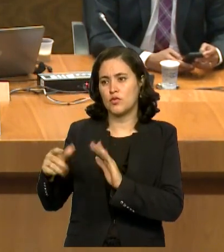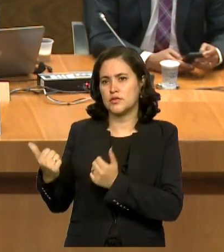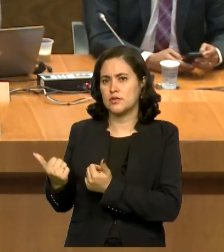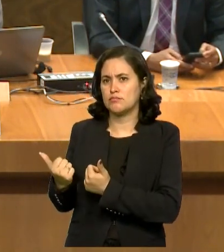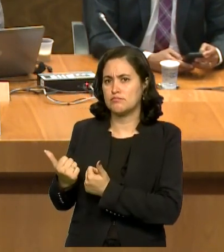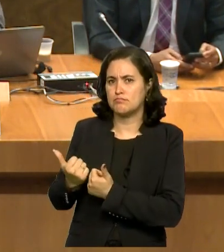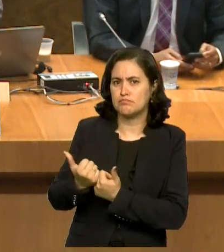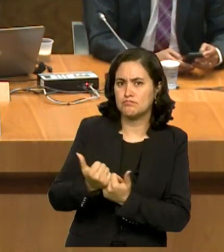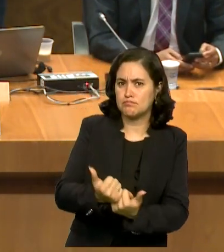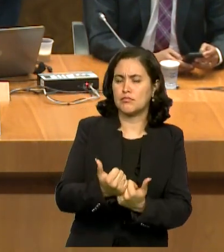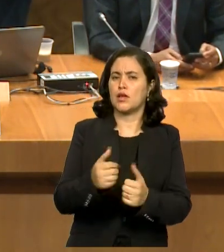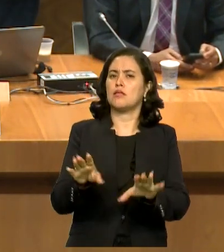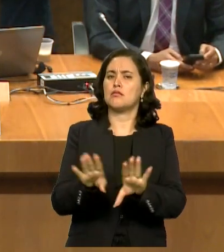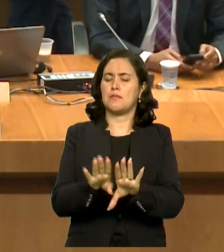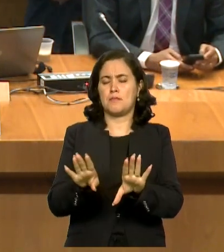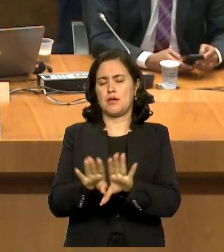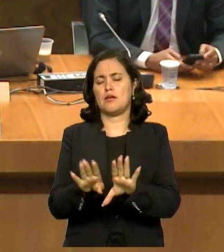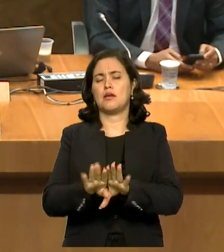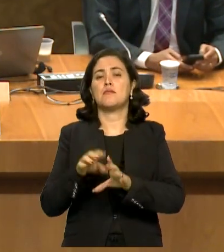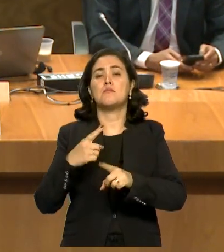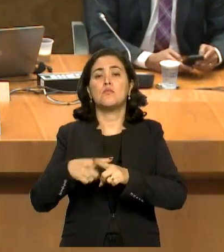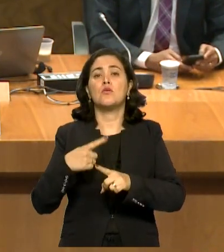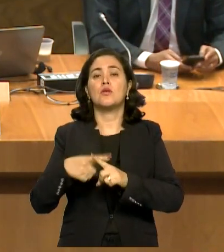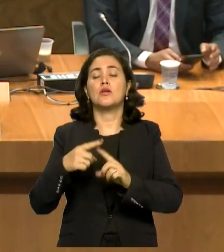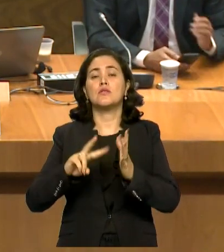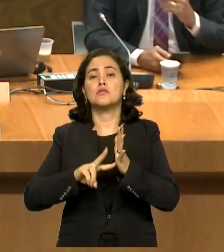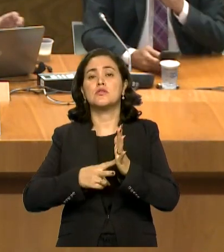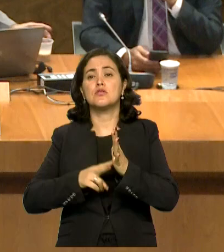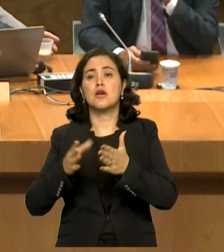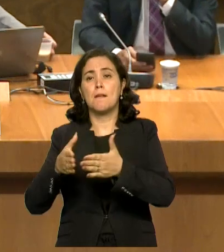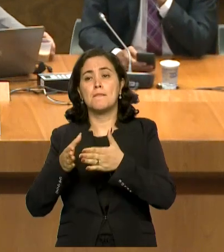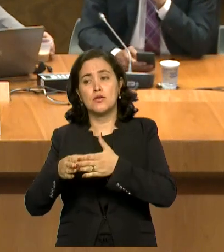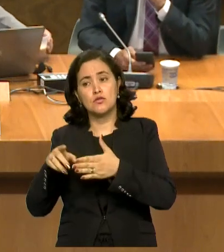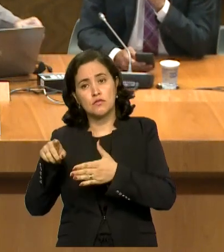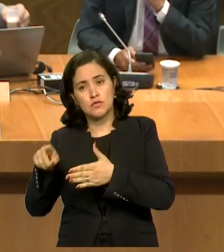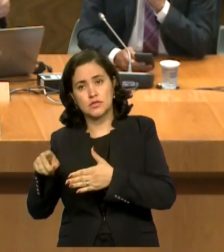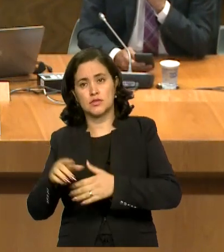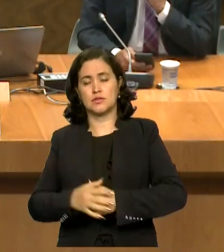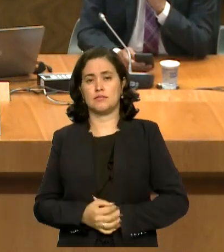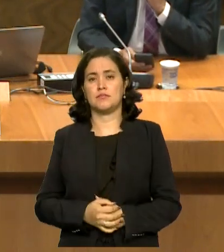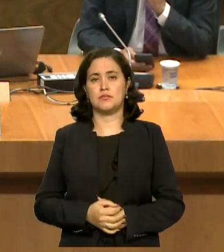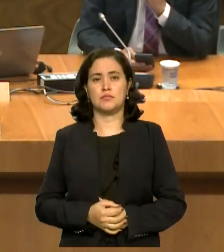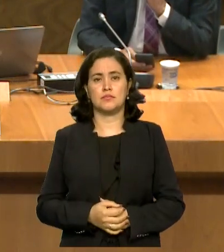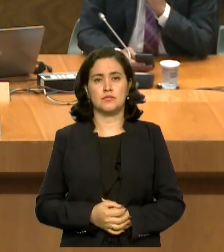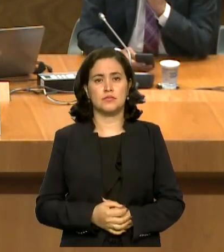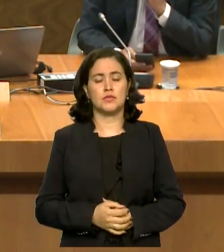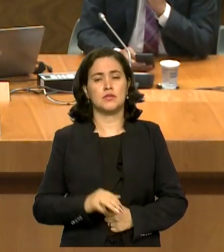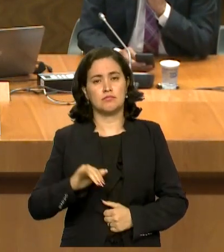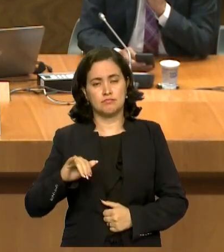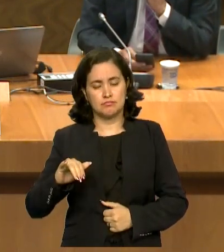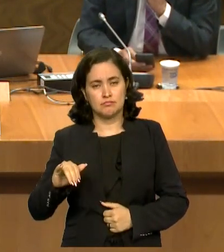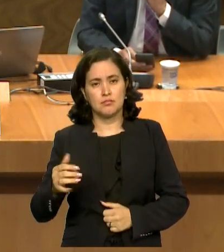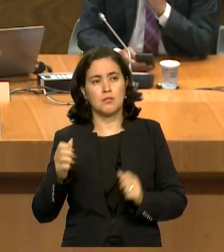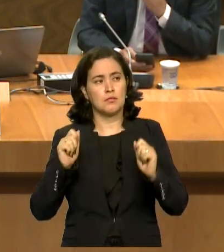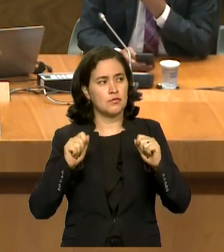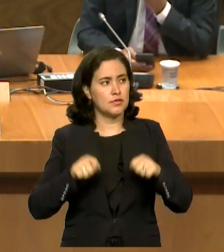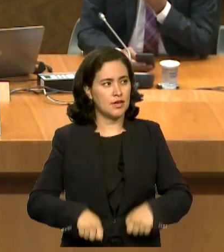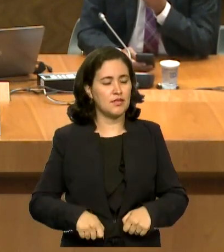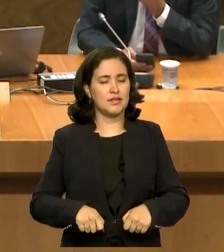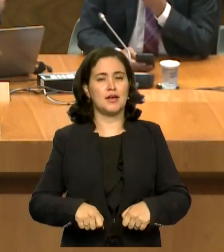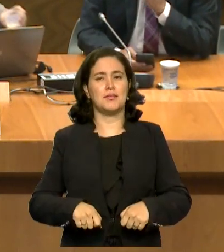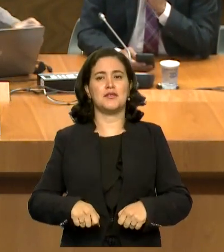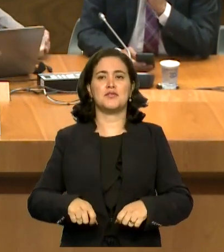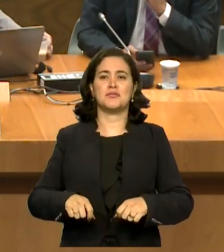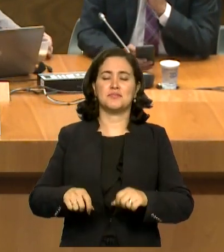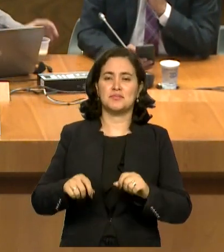do Sindijus, a senhora, e a senhora nos deu esse. Deixa eu ser afilhado também, deputado. Essa oportunidade de fazer,